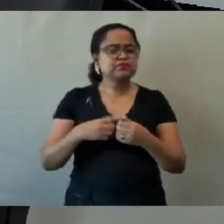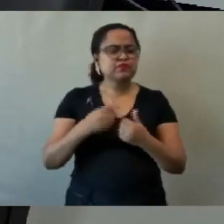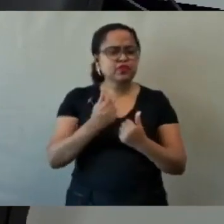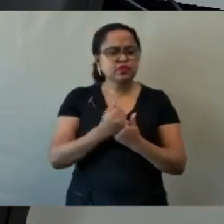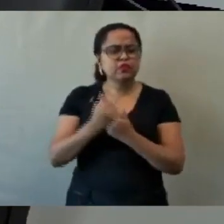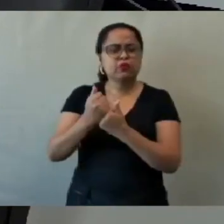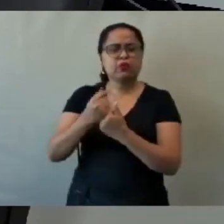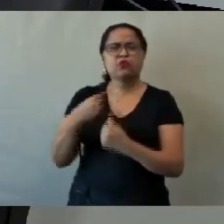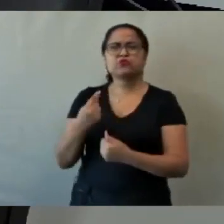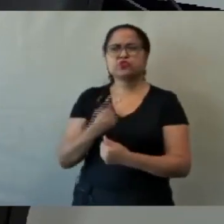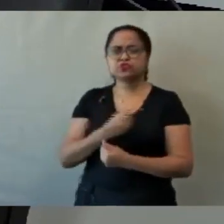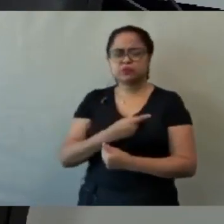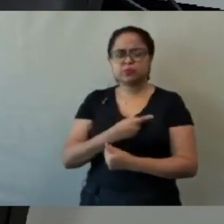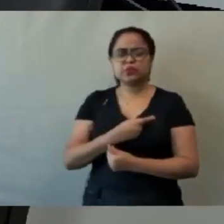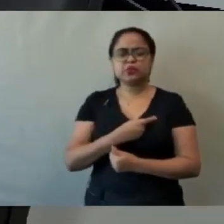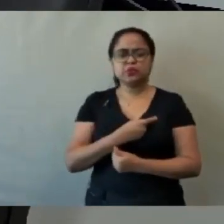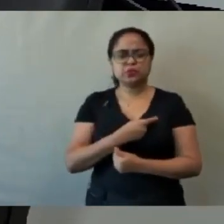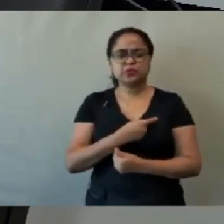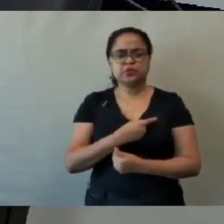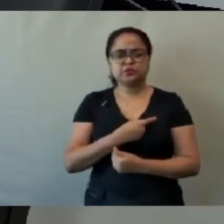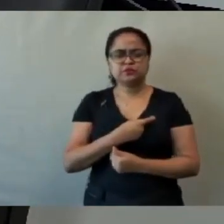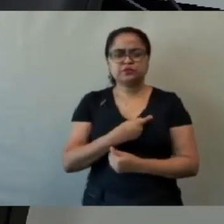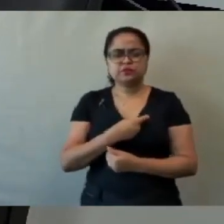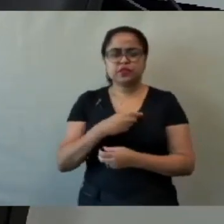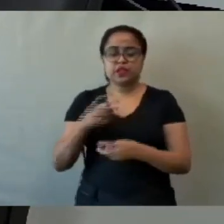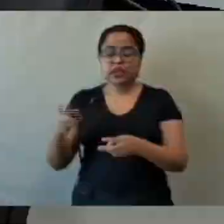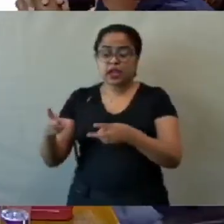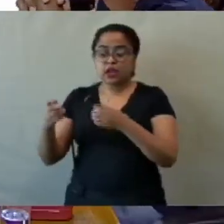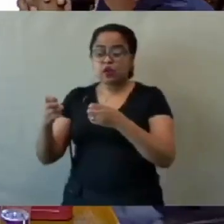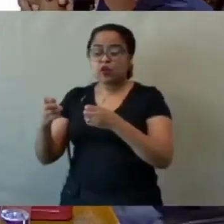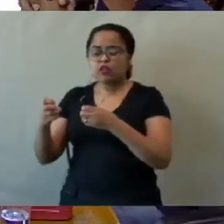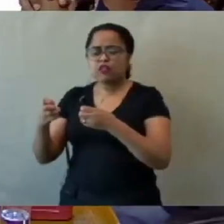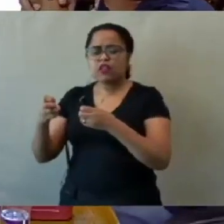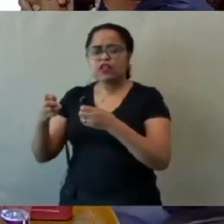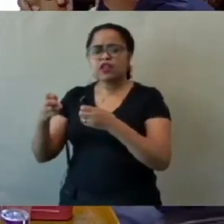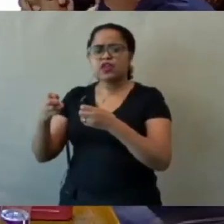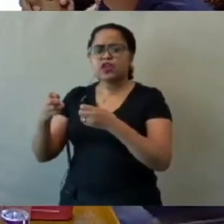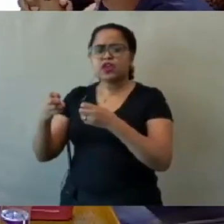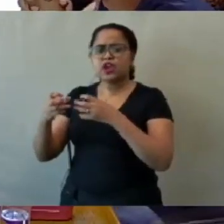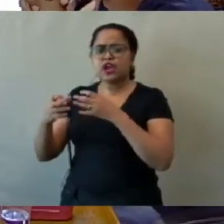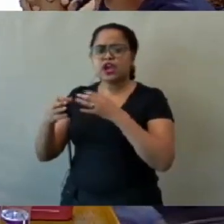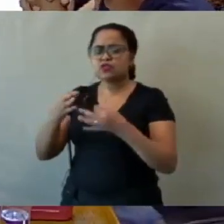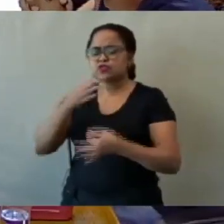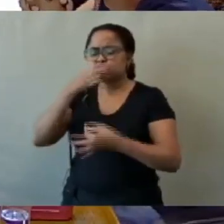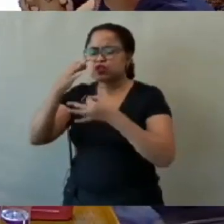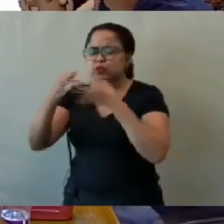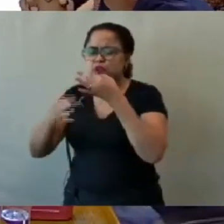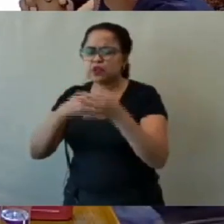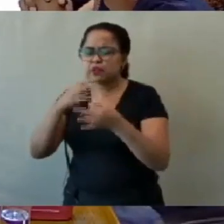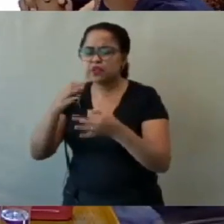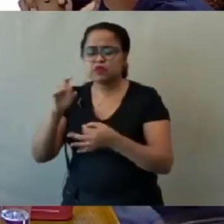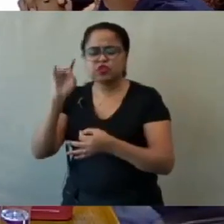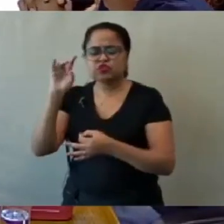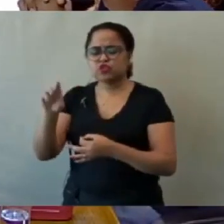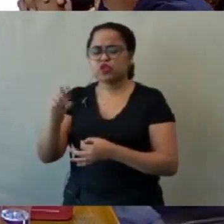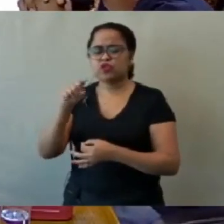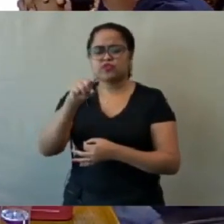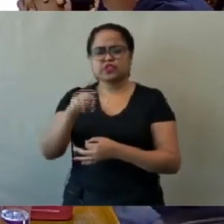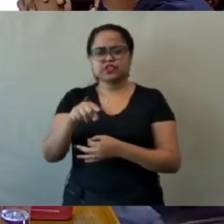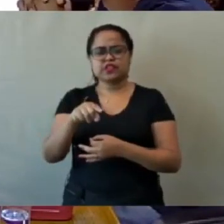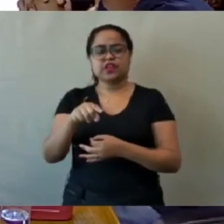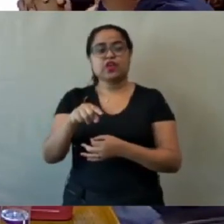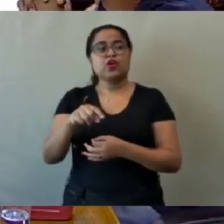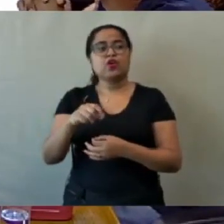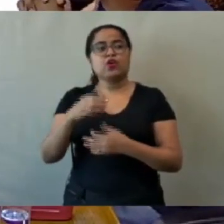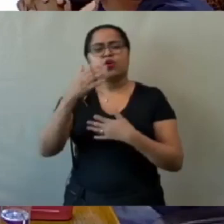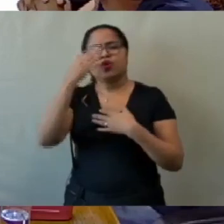poder fazer esse... ouvir seu relato, acolhê-lo, e a gente saber que isso não é com você apenas... E obrigado pela sua coragem, não